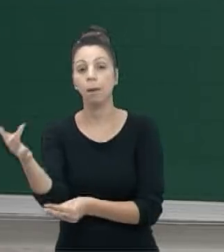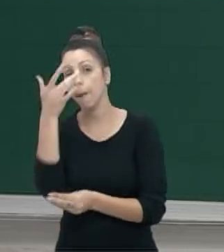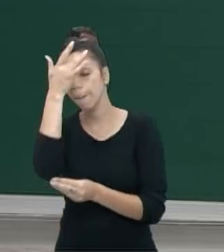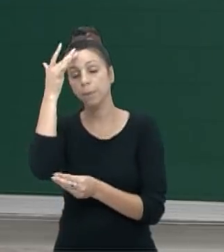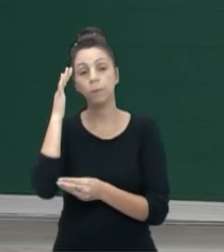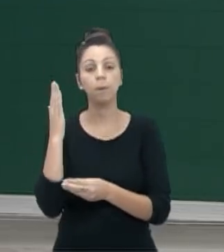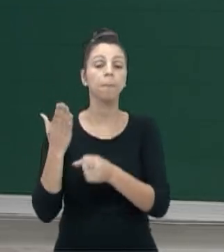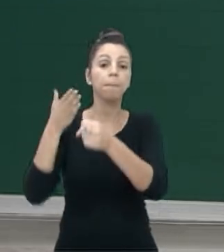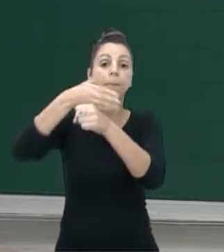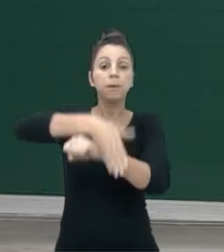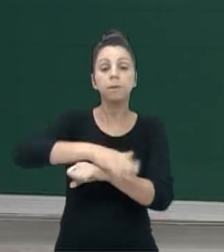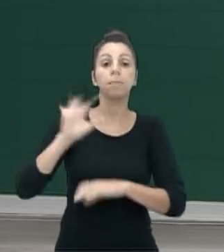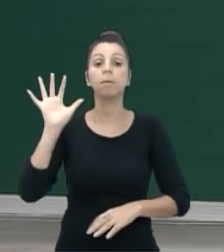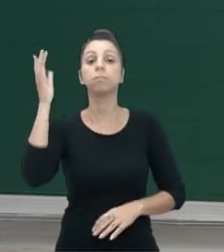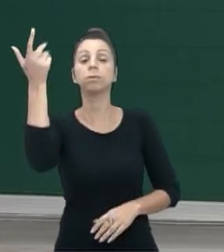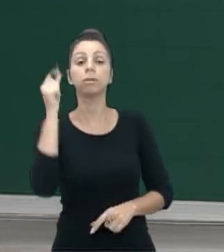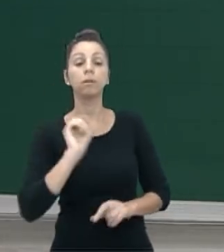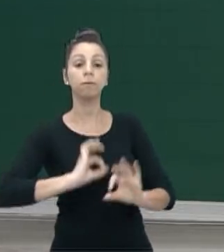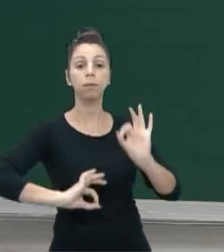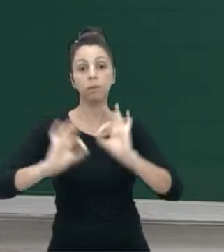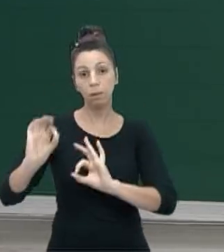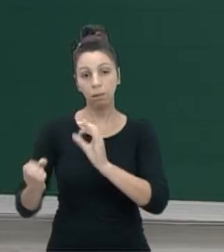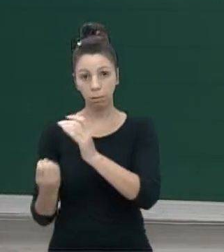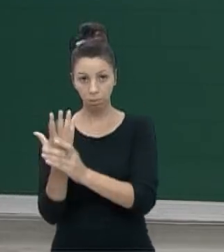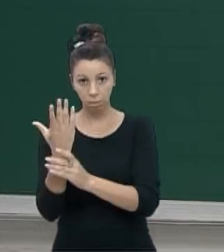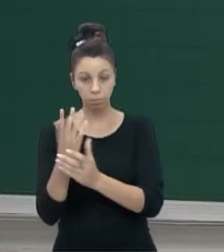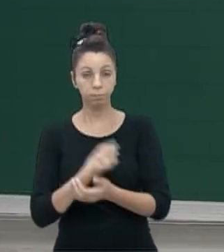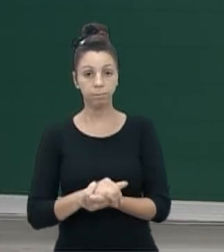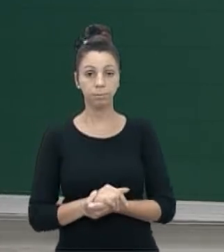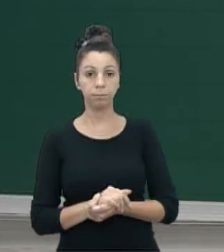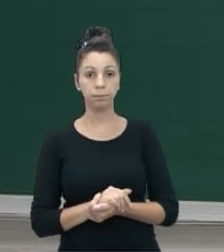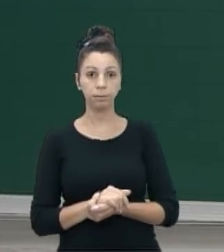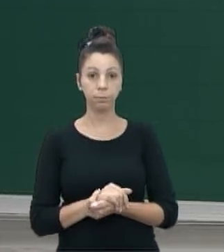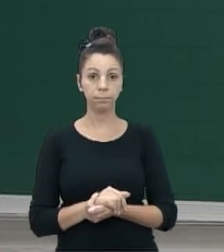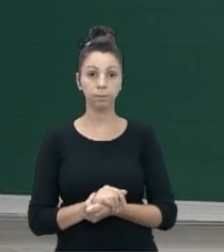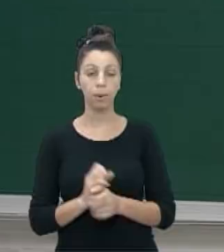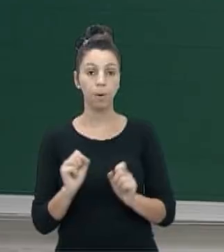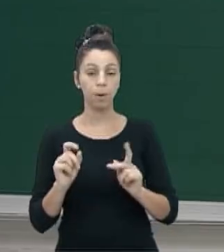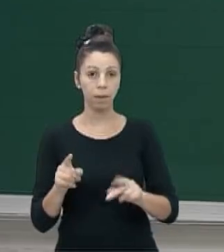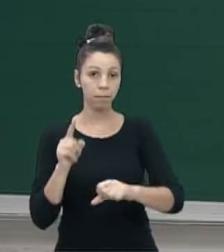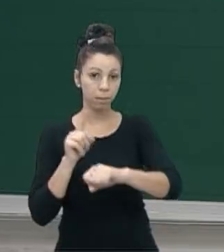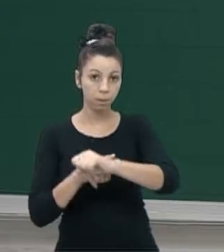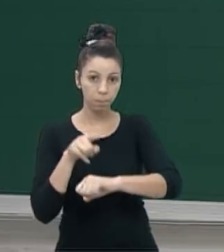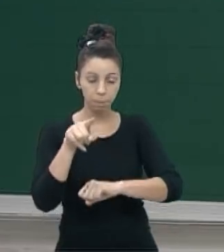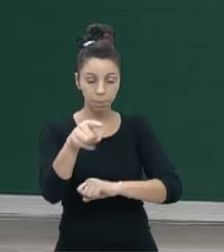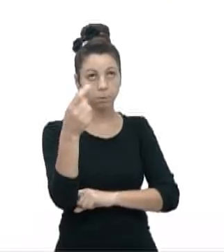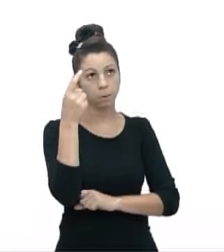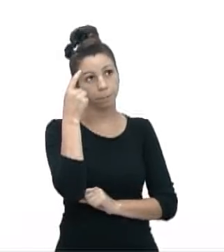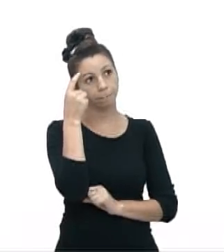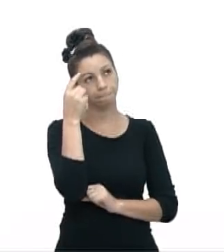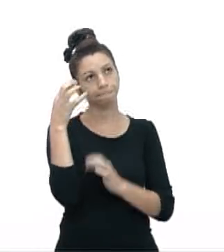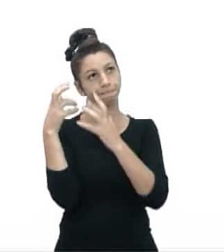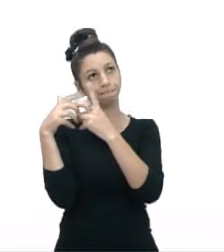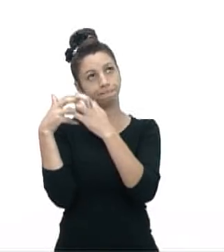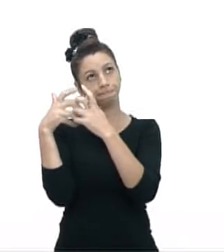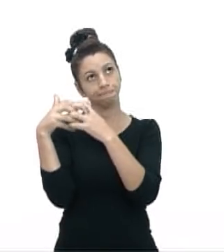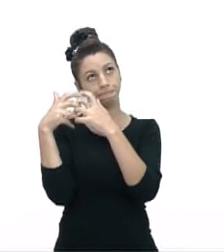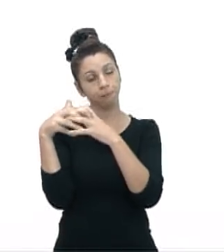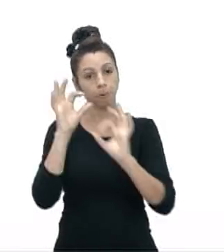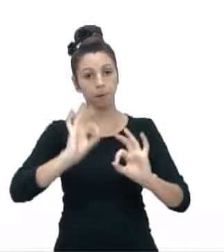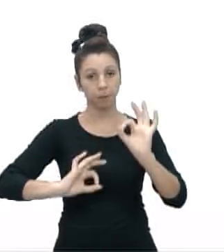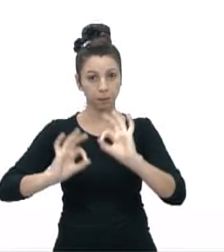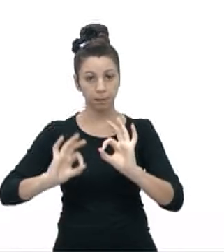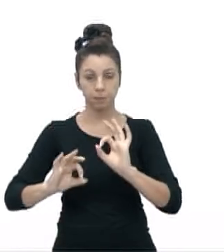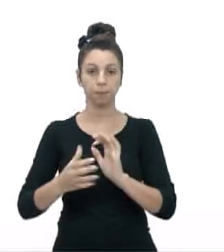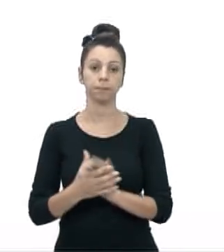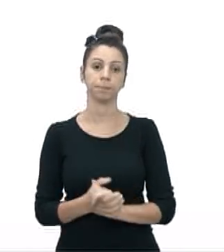ali participarem do evento que vocês vão criar, ok? Então, vou dar um tempo para vocês pensarem numa ideia aí e elaborar isso.